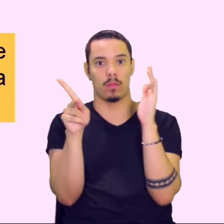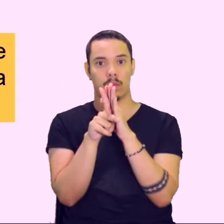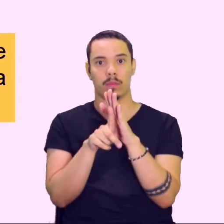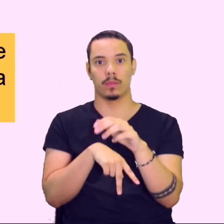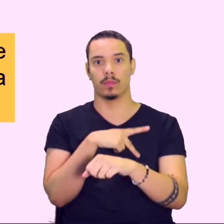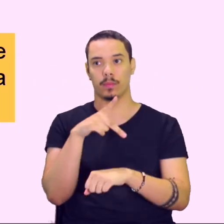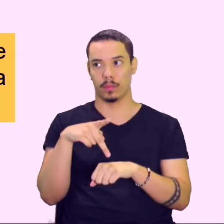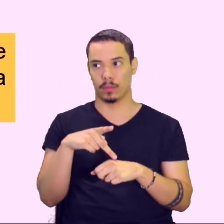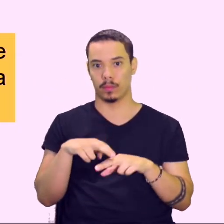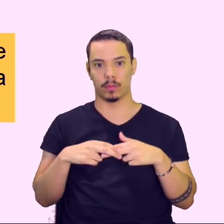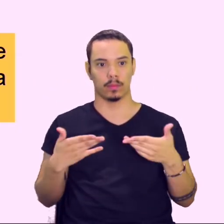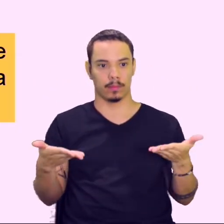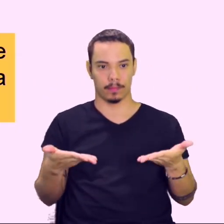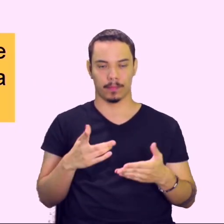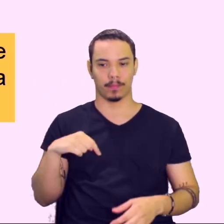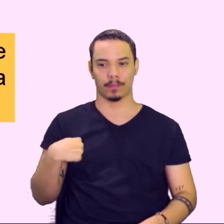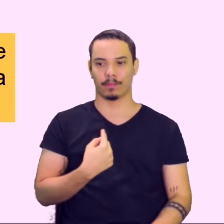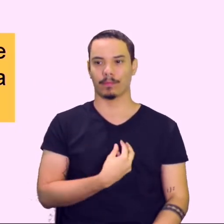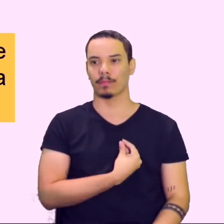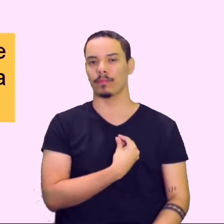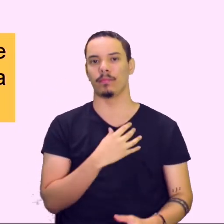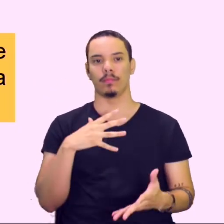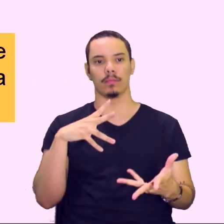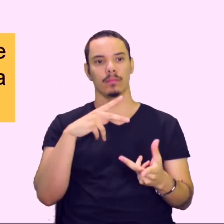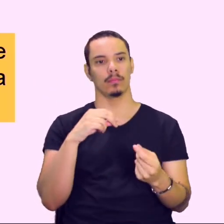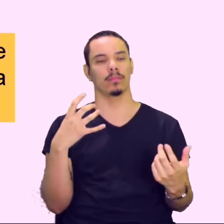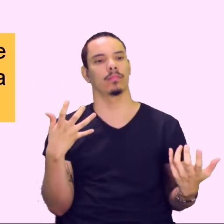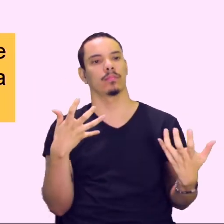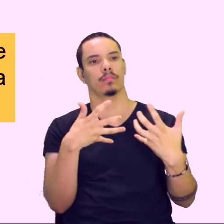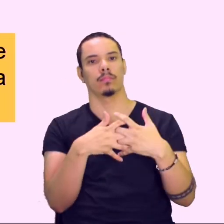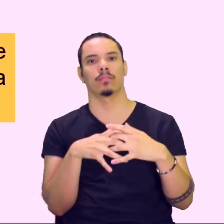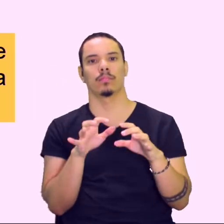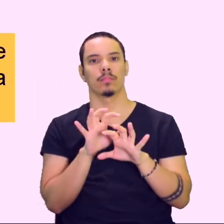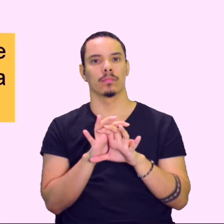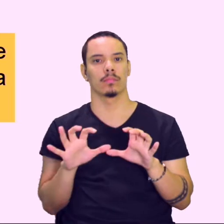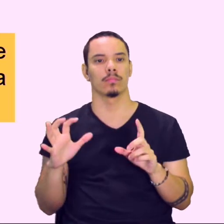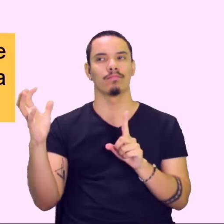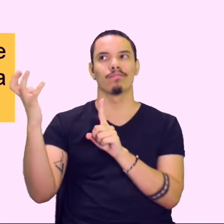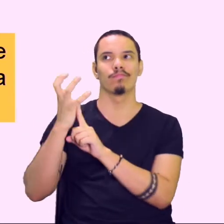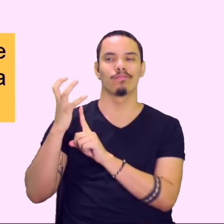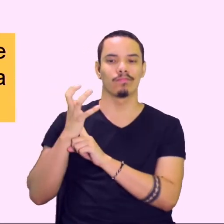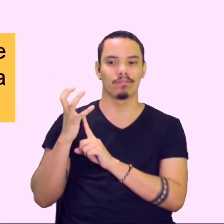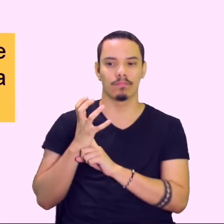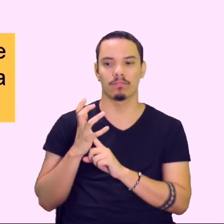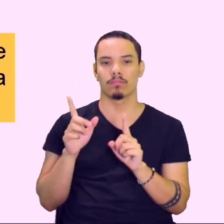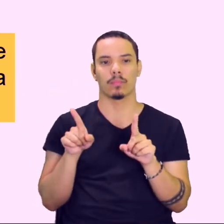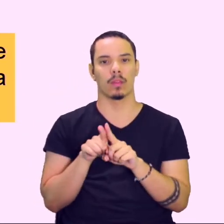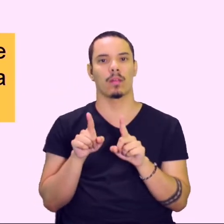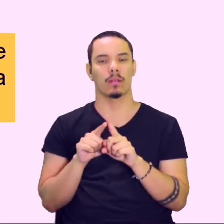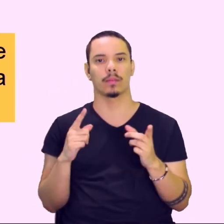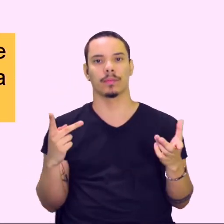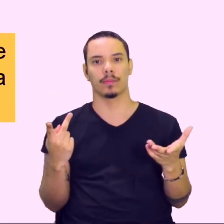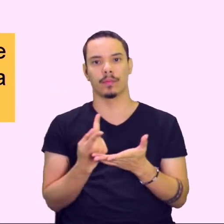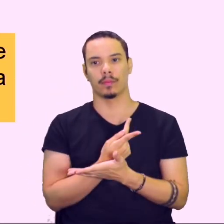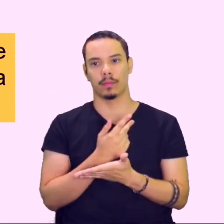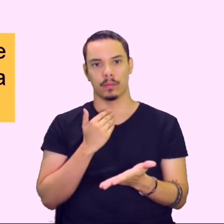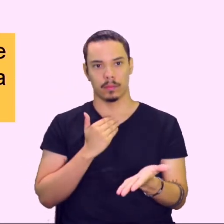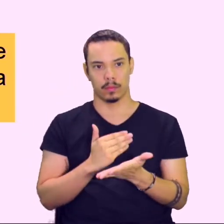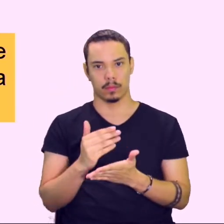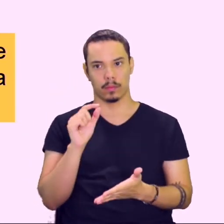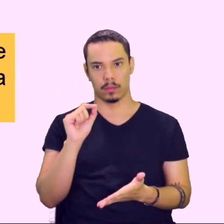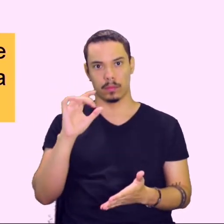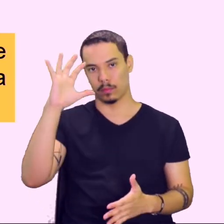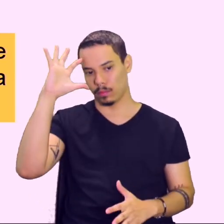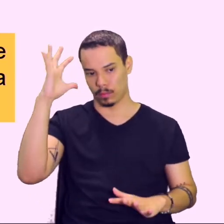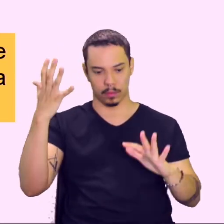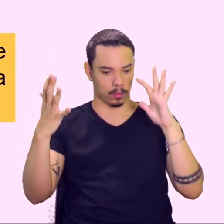nesse cenário que a gente vive, né, de um mundo integrado, globalizado, as pressões internacionais, elas começam a acontecer a